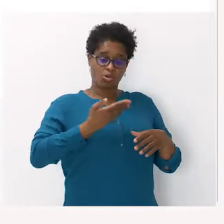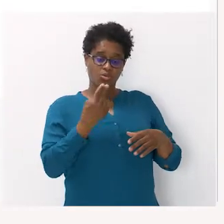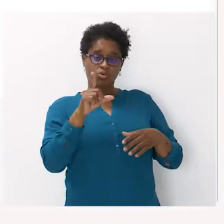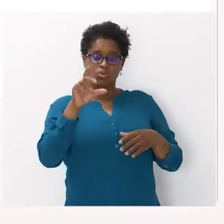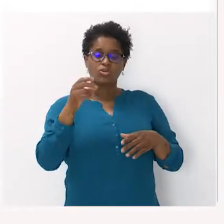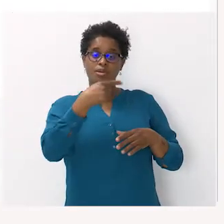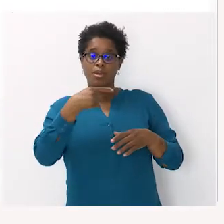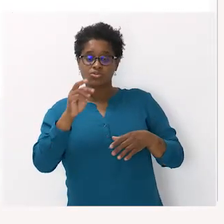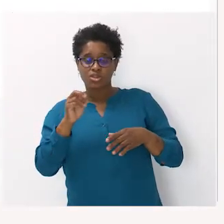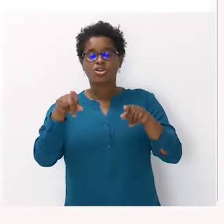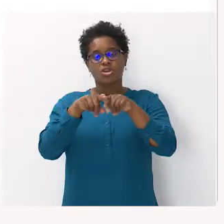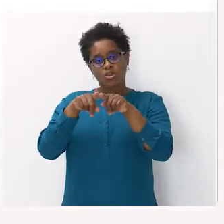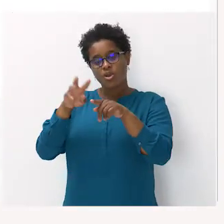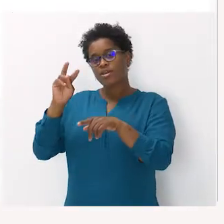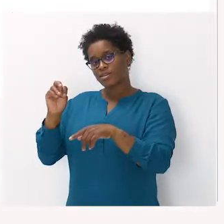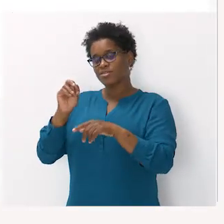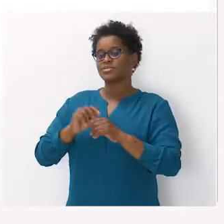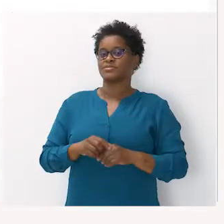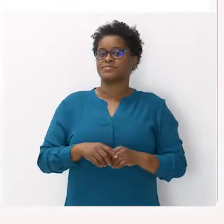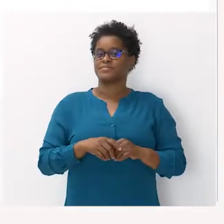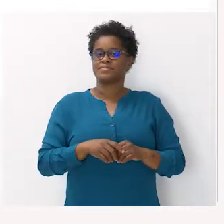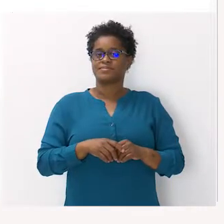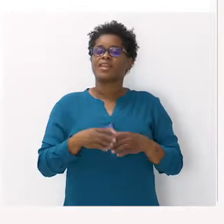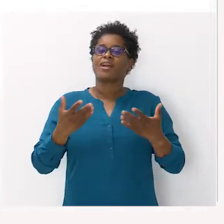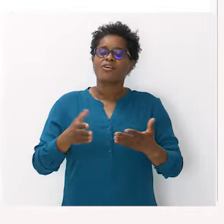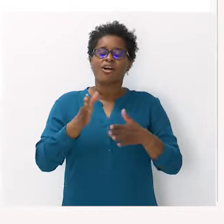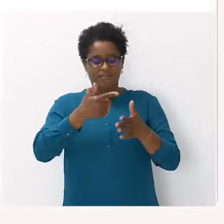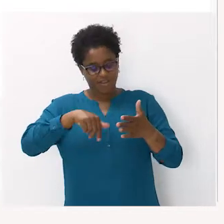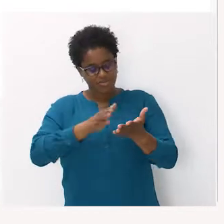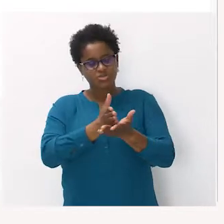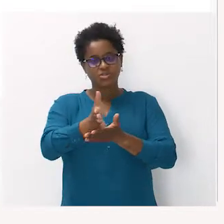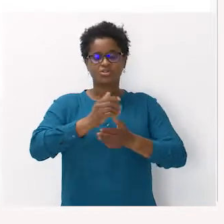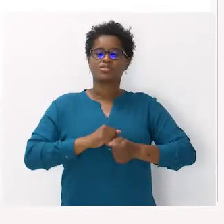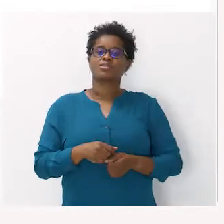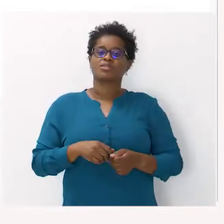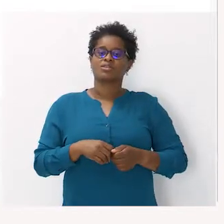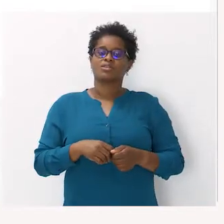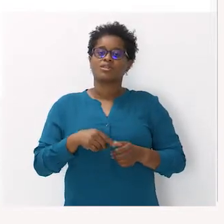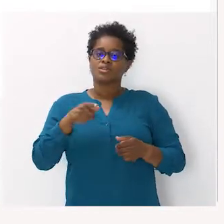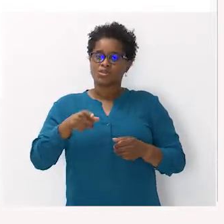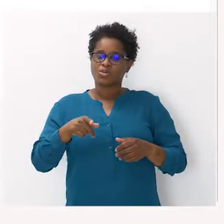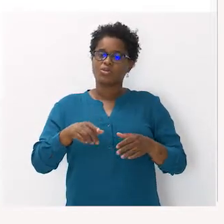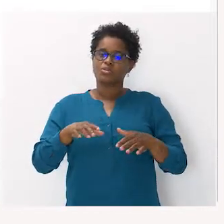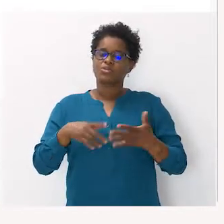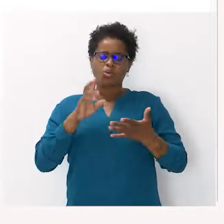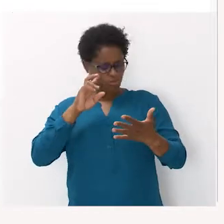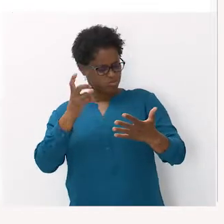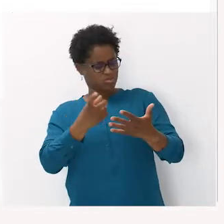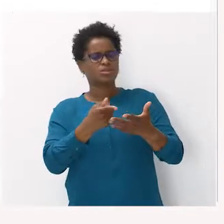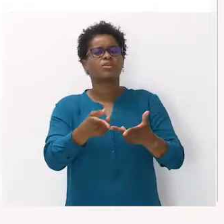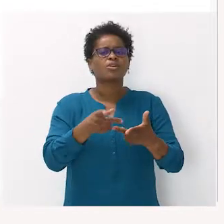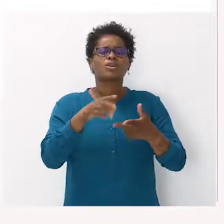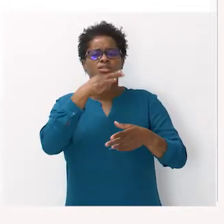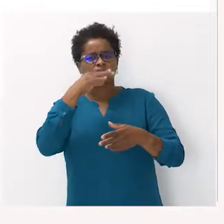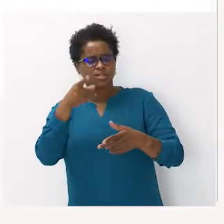de menos 3 é igual a 3. Vamos prosseguir com a seguinte observação. Diz assim,